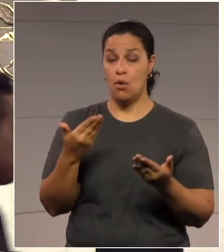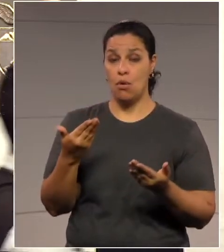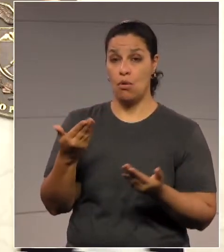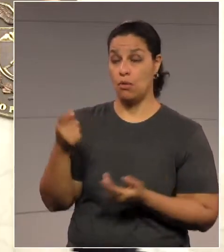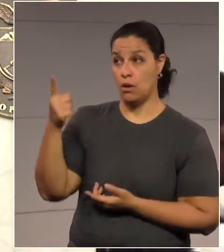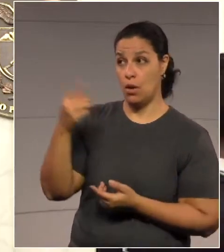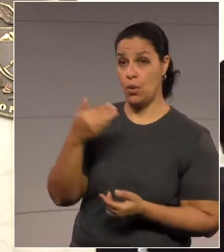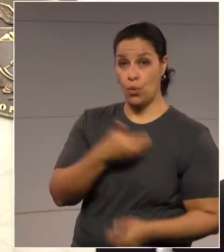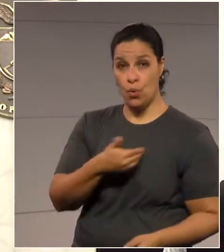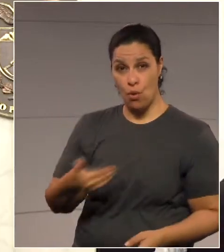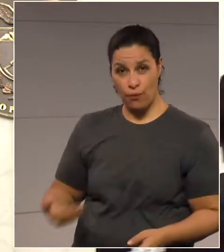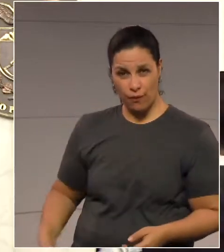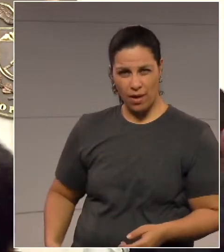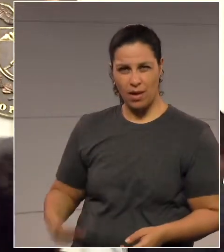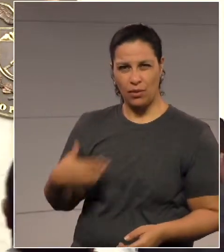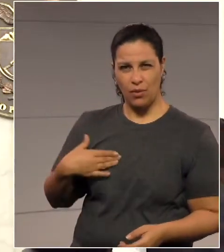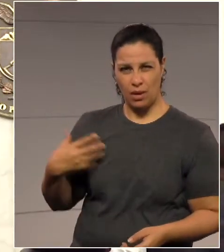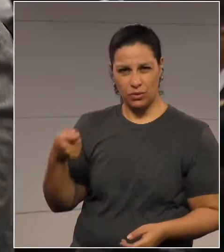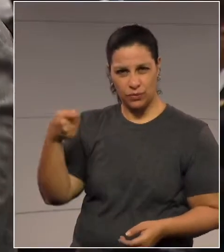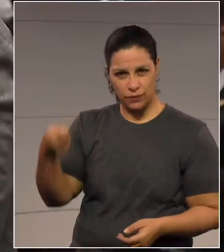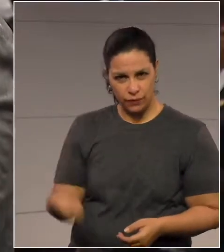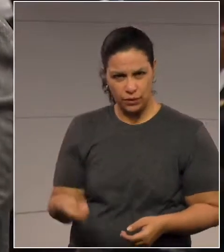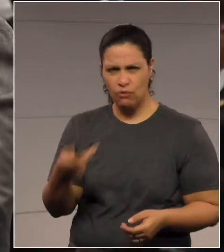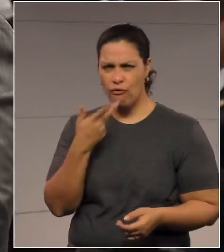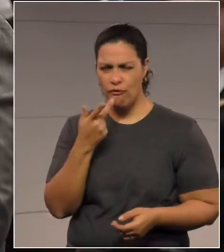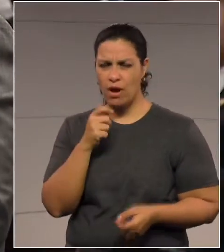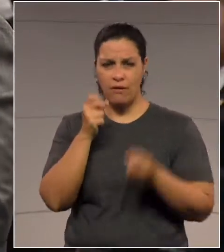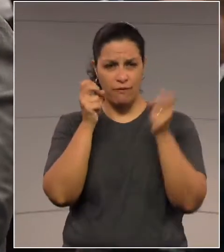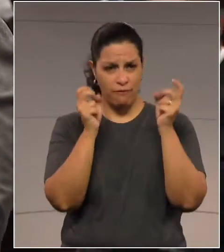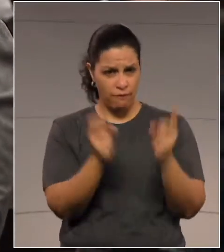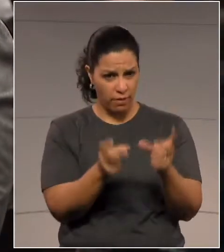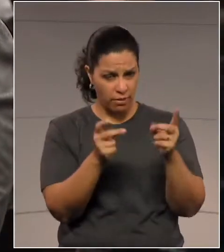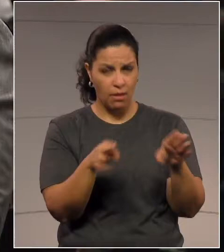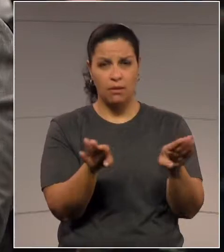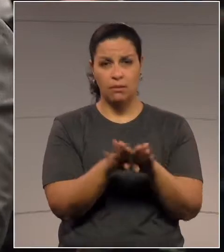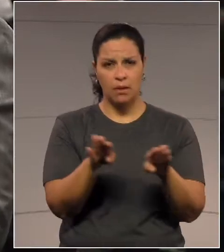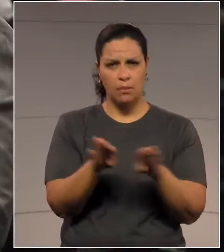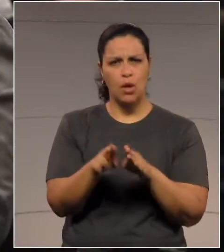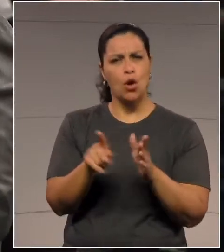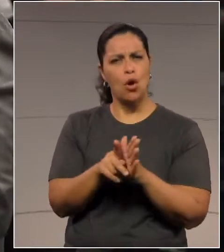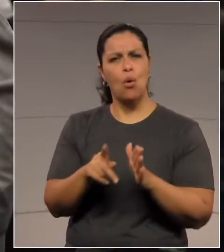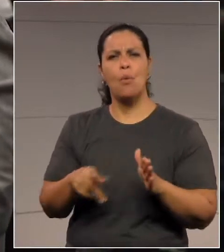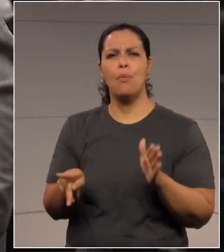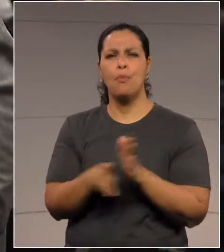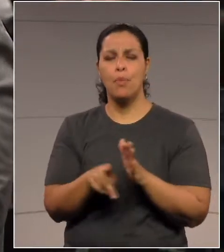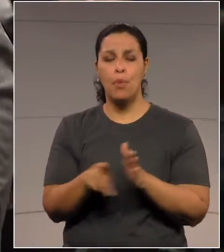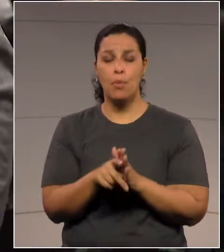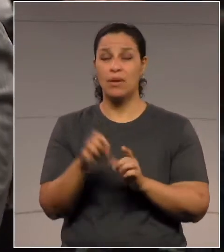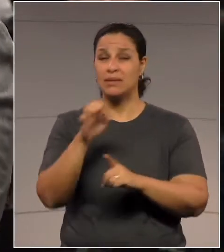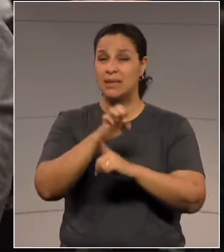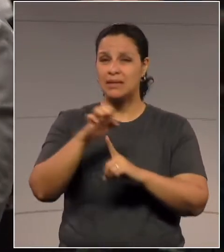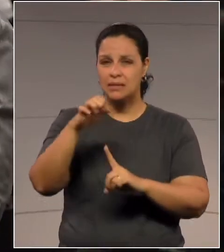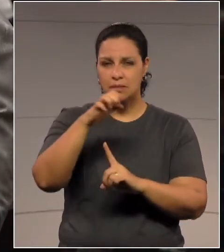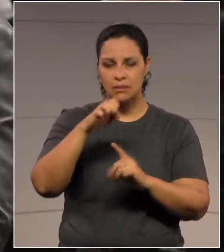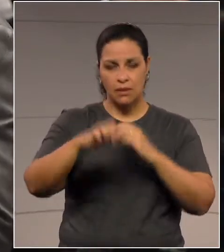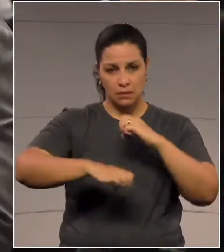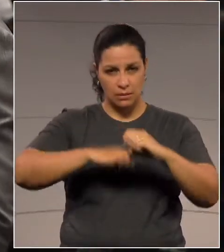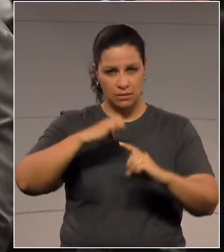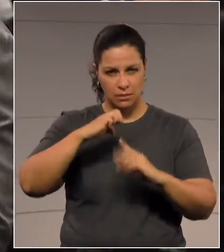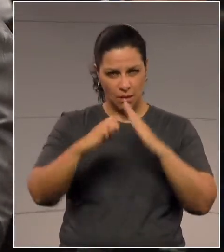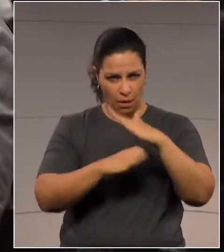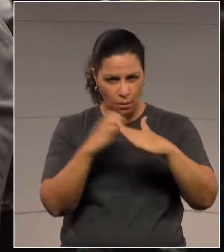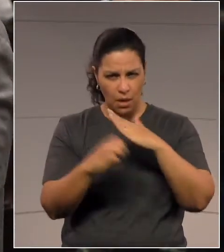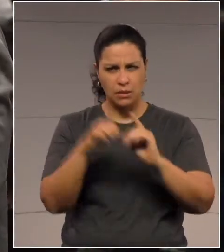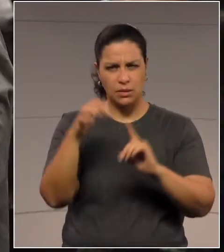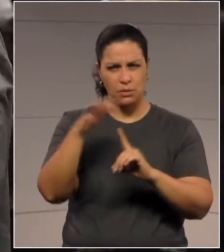governo trabalha com a possibilidade da venda e privatização das empresas públicas do Paraná, em especial